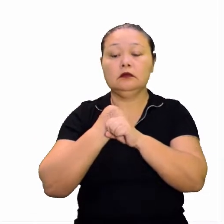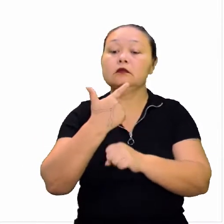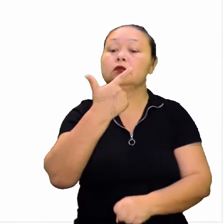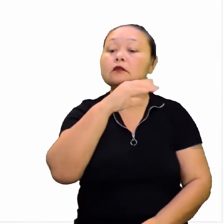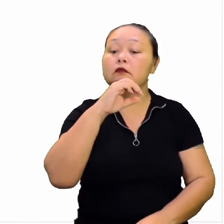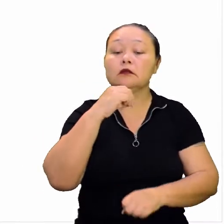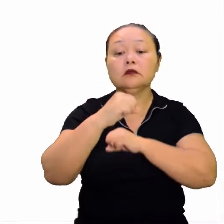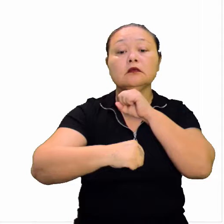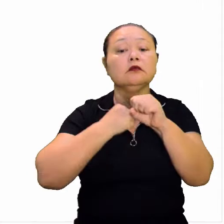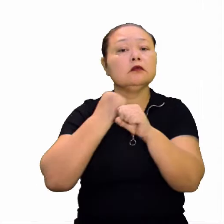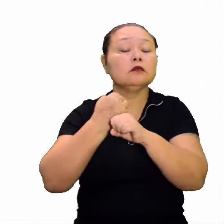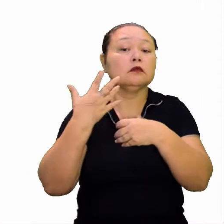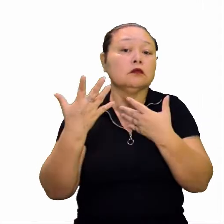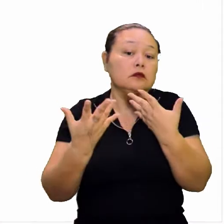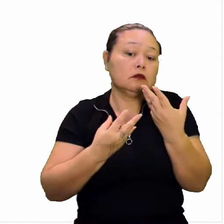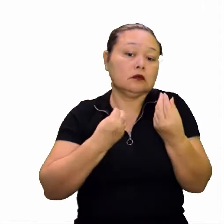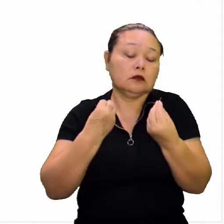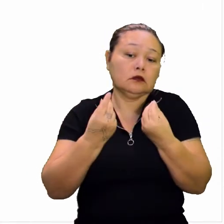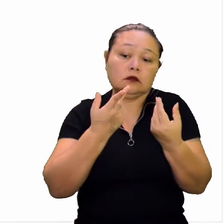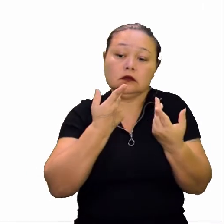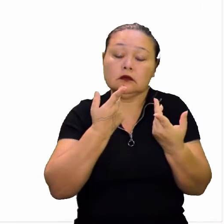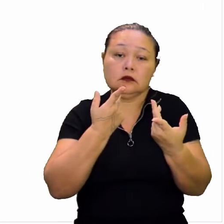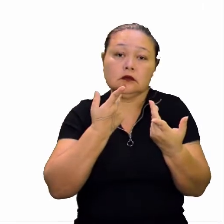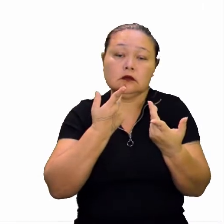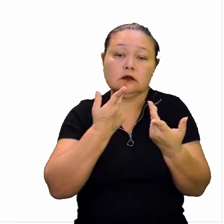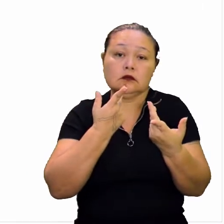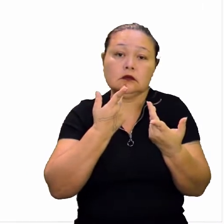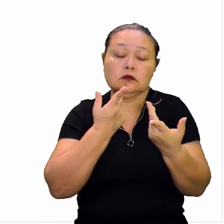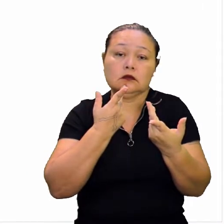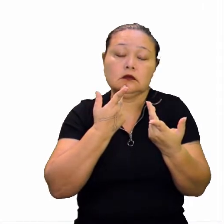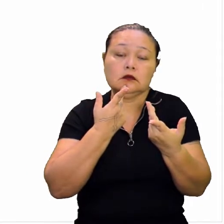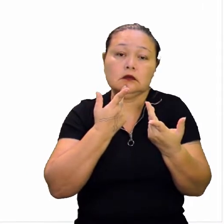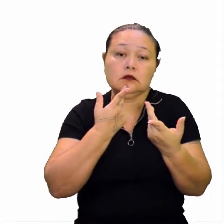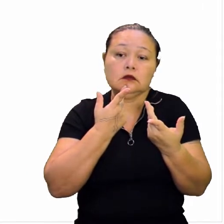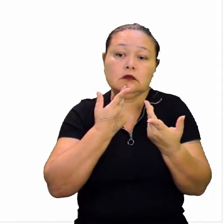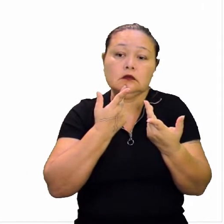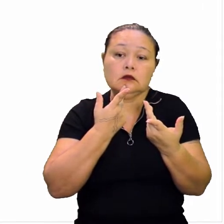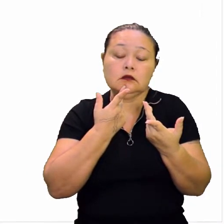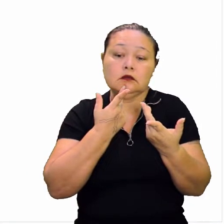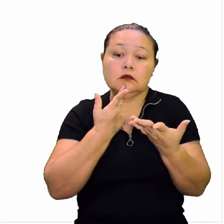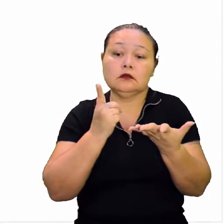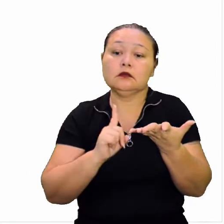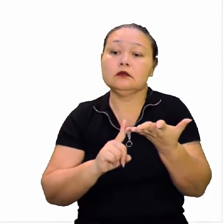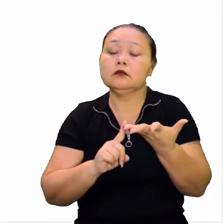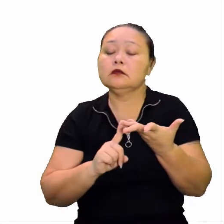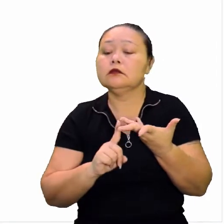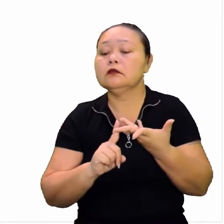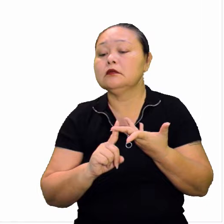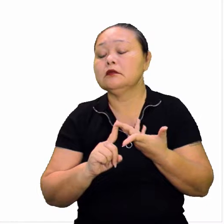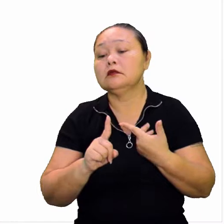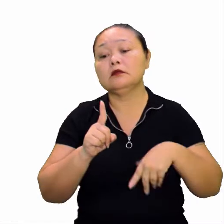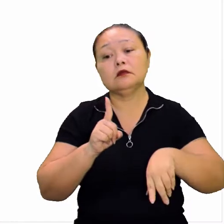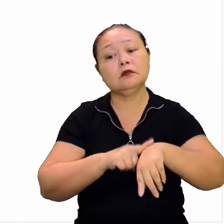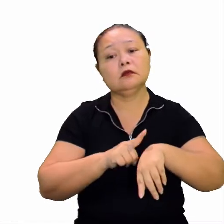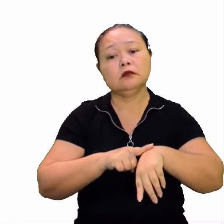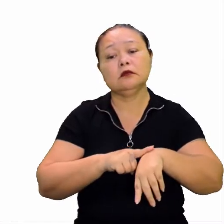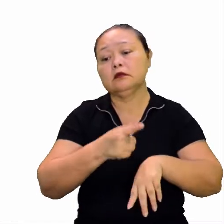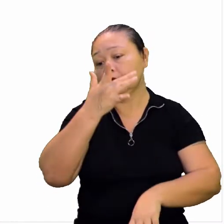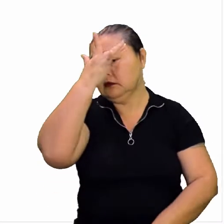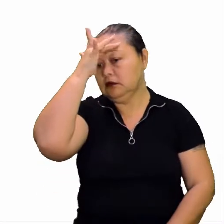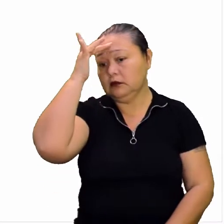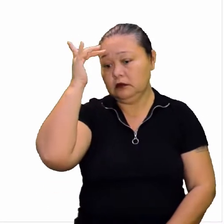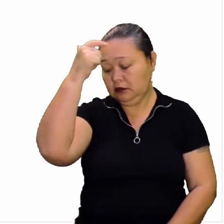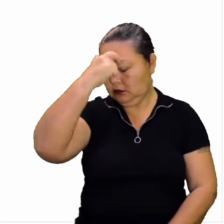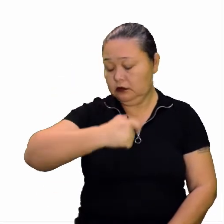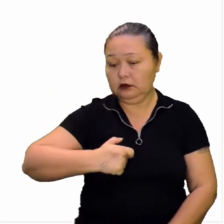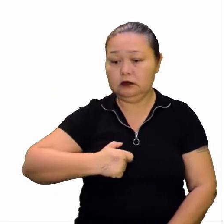anos era uma forma de se falar pela quantidade de tempo que poderia viver. Uma pessoa não vive por